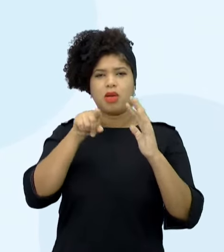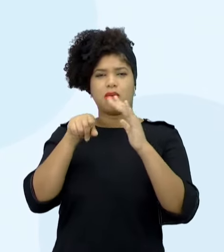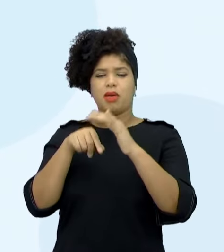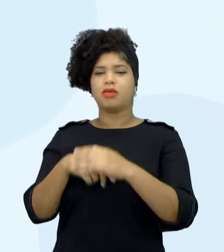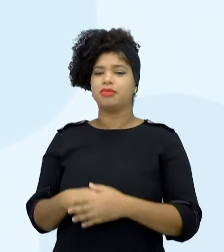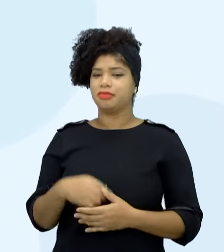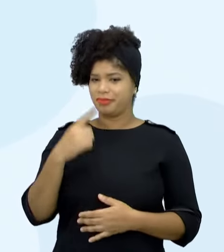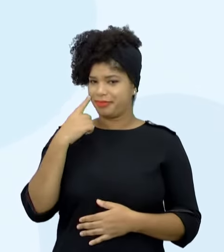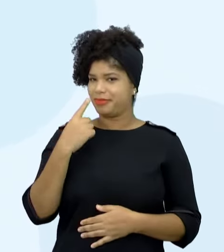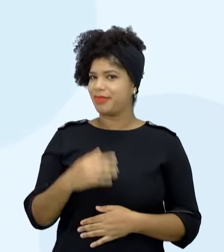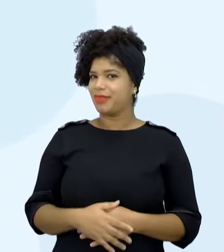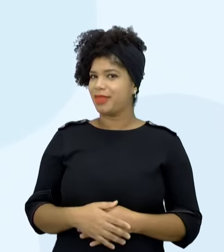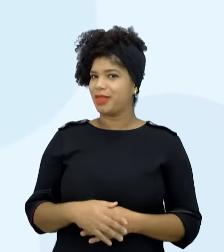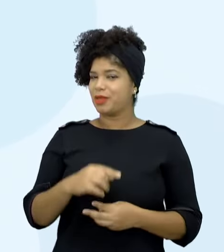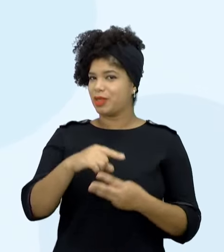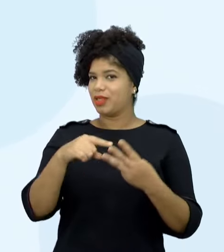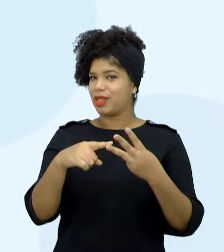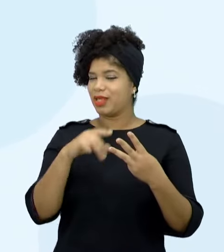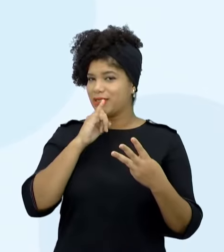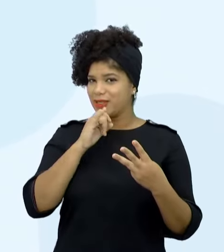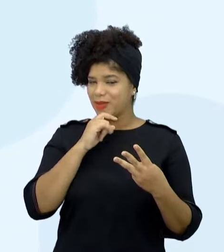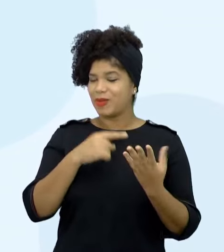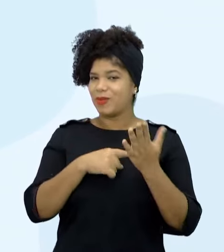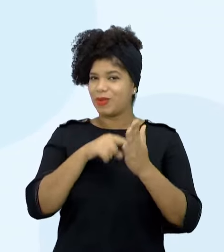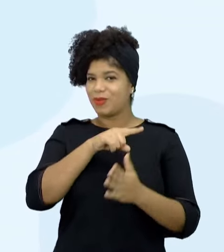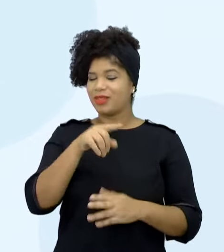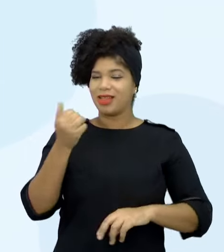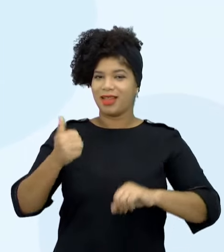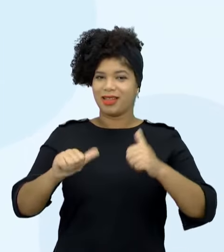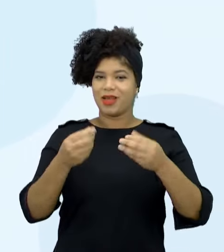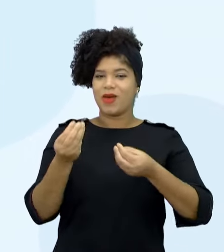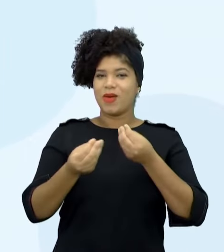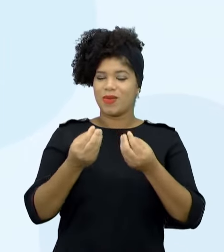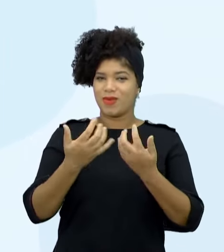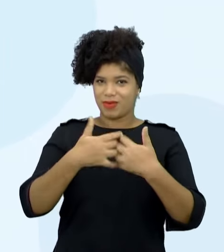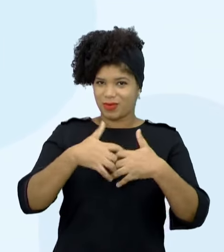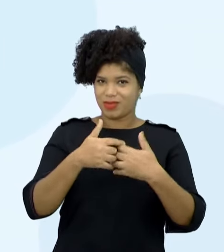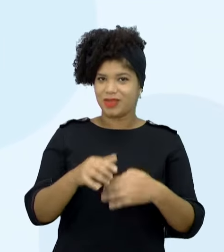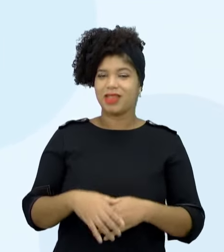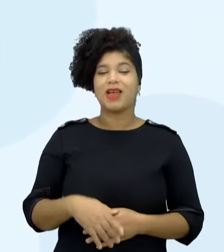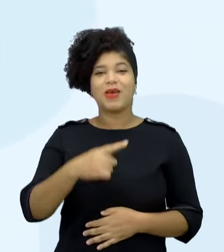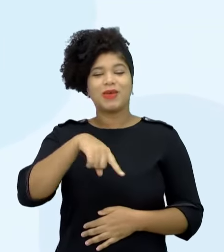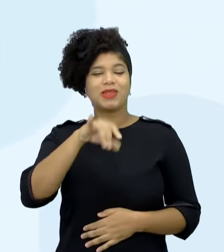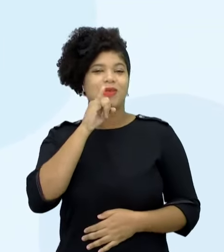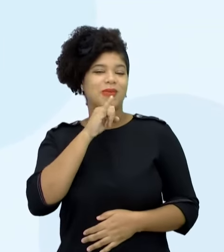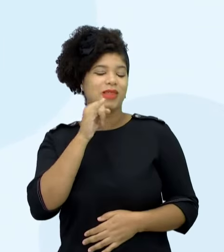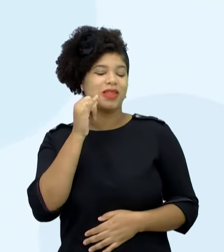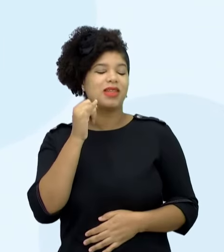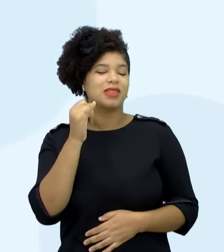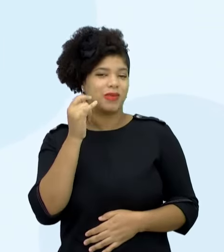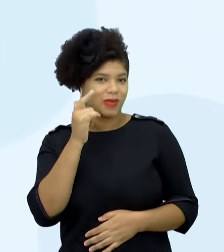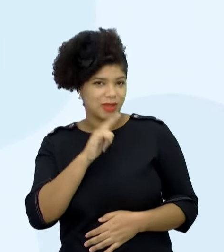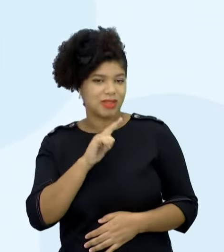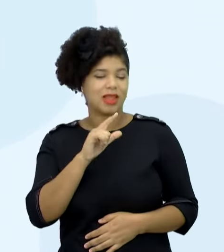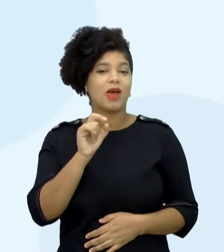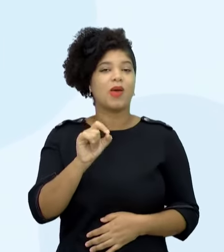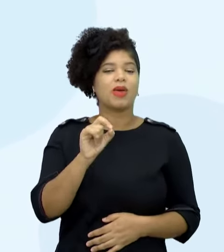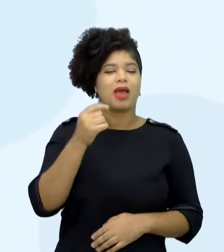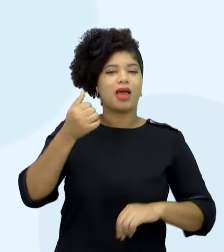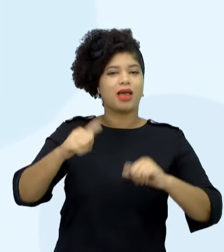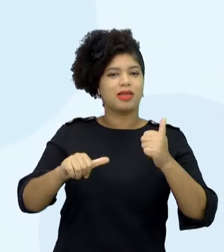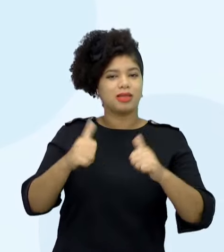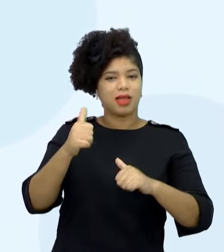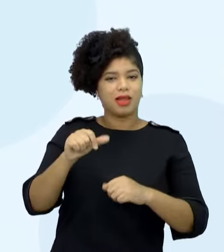eu tinha proposto para você na aula passada. E aí você teve oportunidade, talvez, né, de